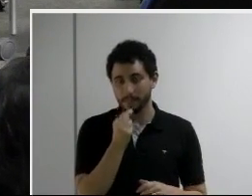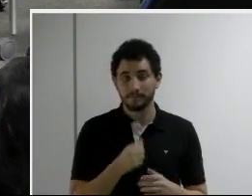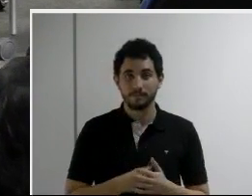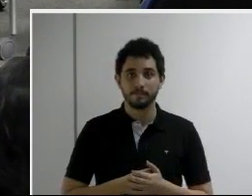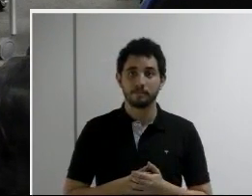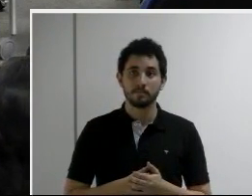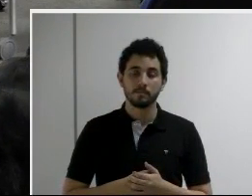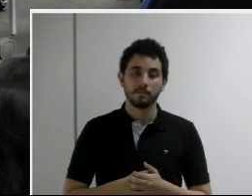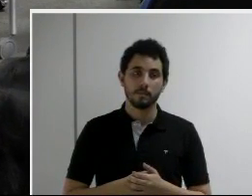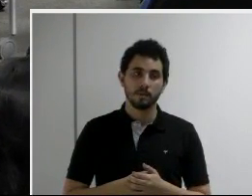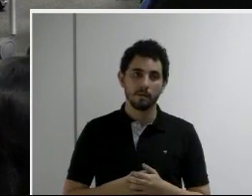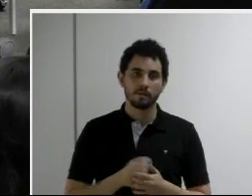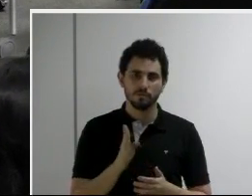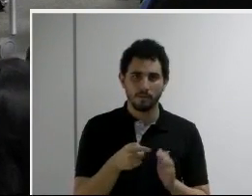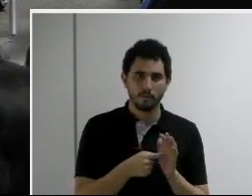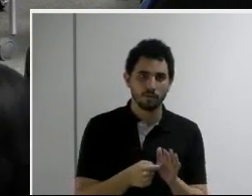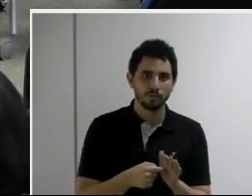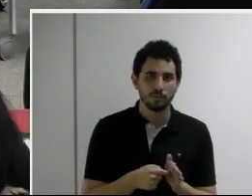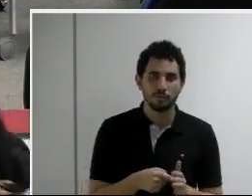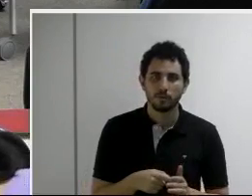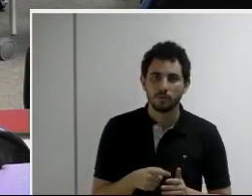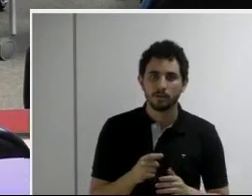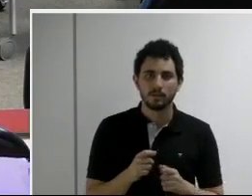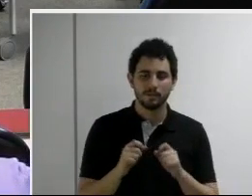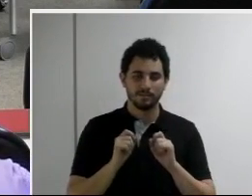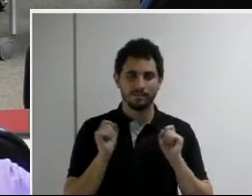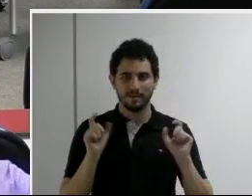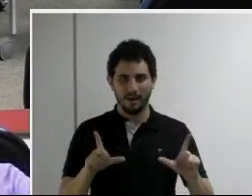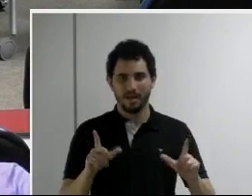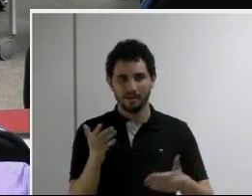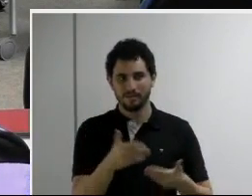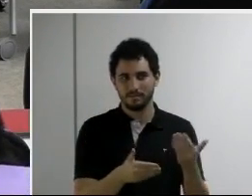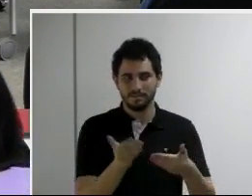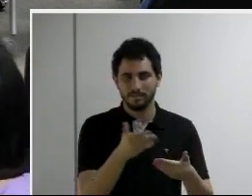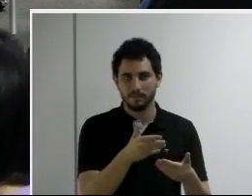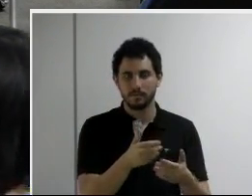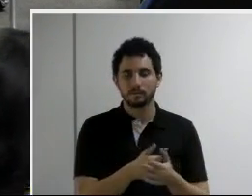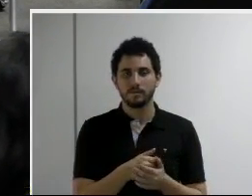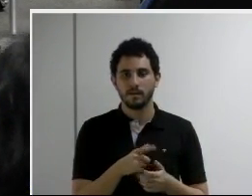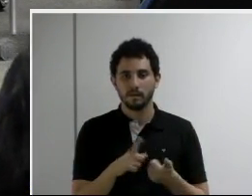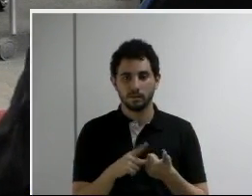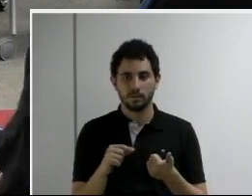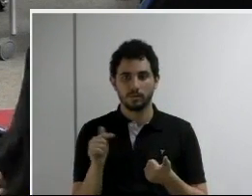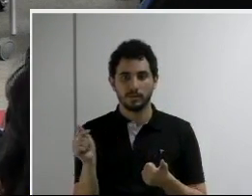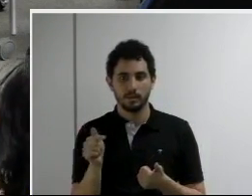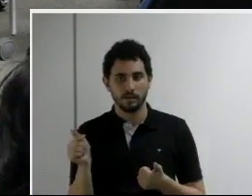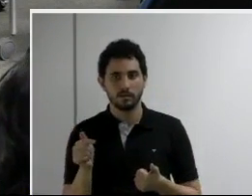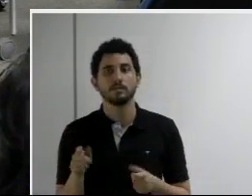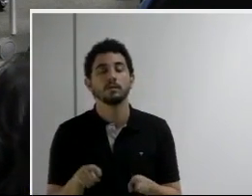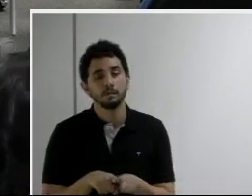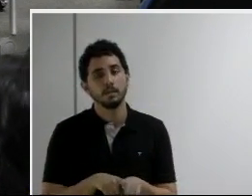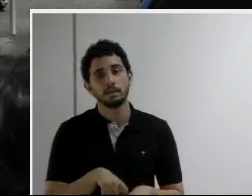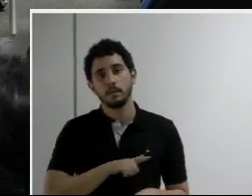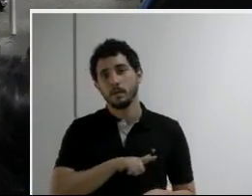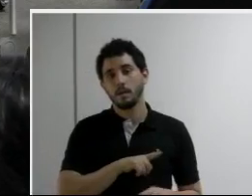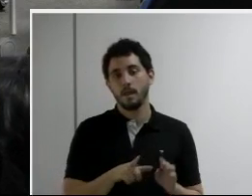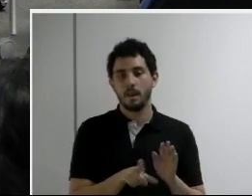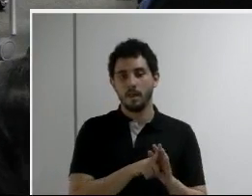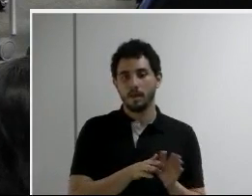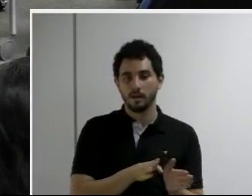Temos o que você já mostrou nos seus slides, lá no Marco Civil da Internet, o artigo 7º. E temos também a Lei de